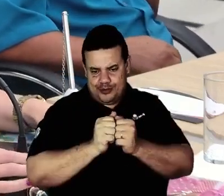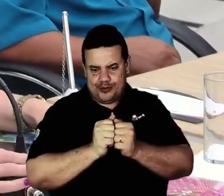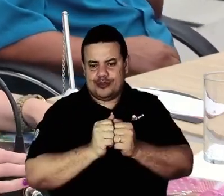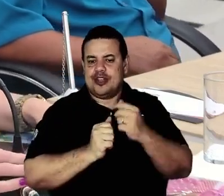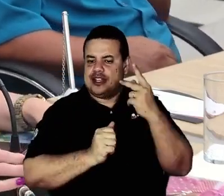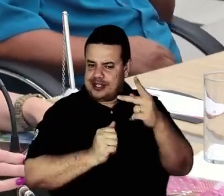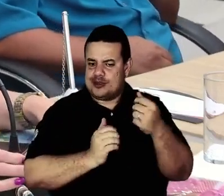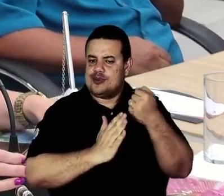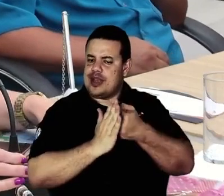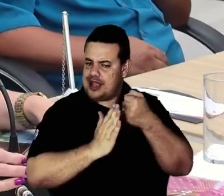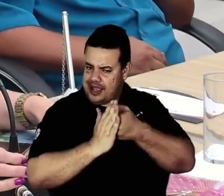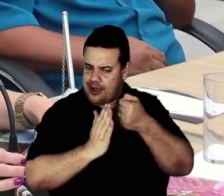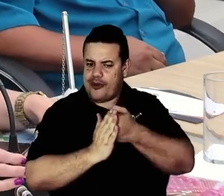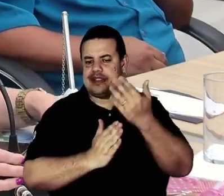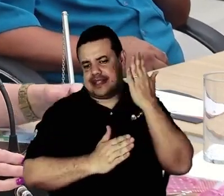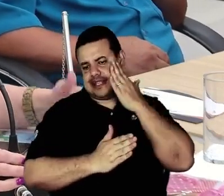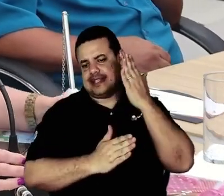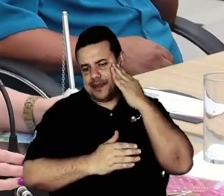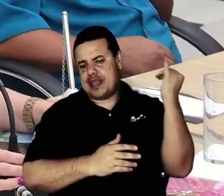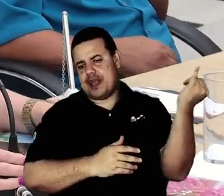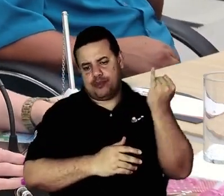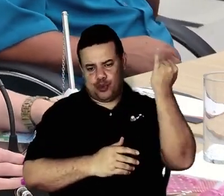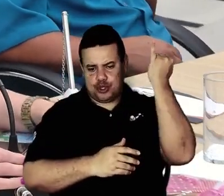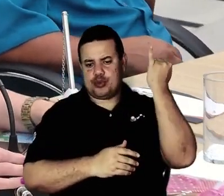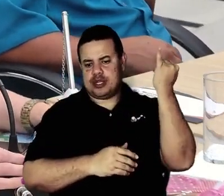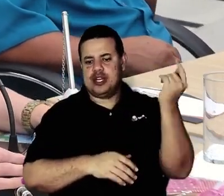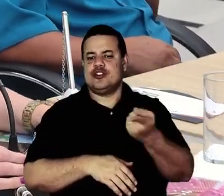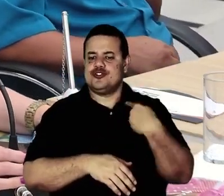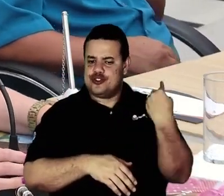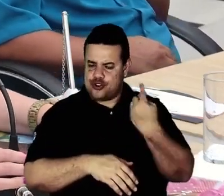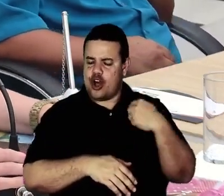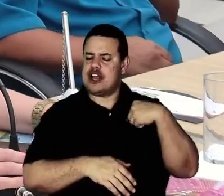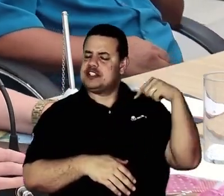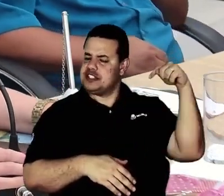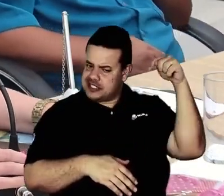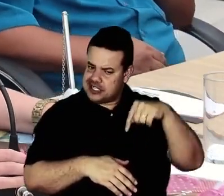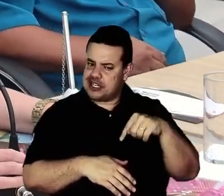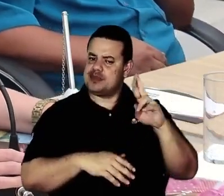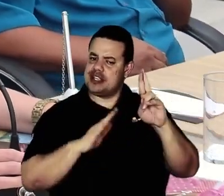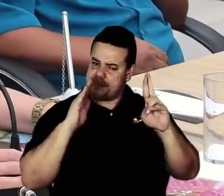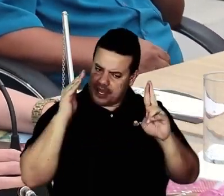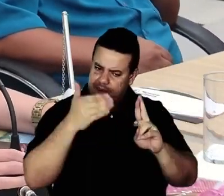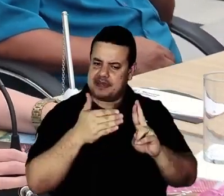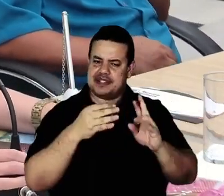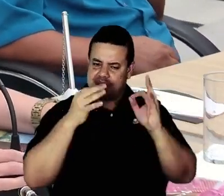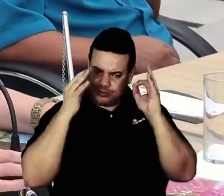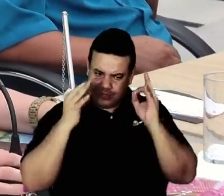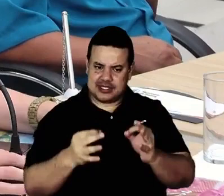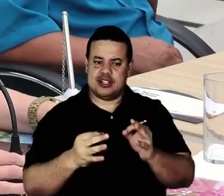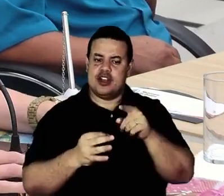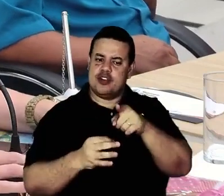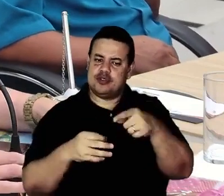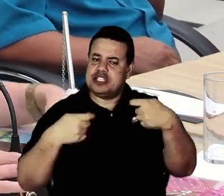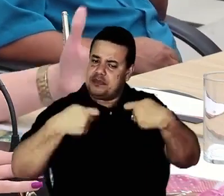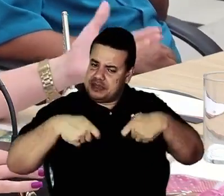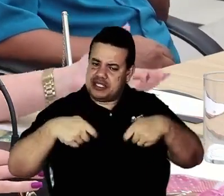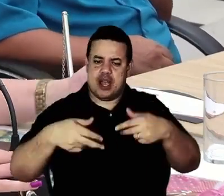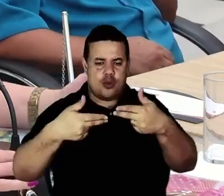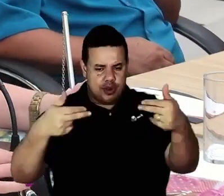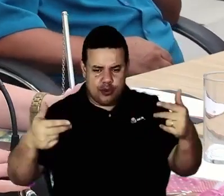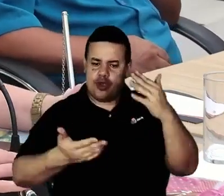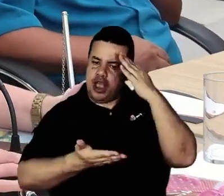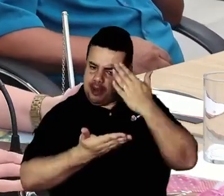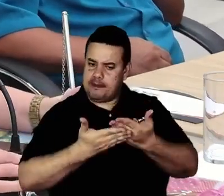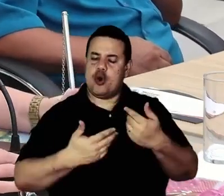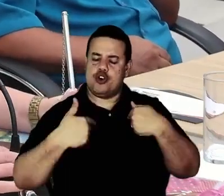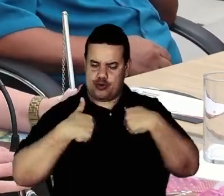muito importante e que nós estamos aqui, estaremos aqui para te representar com toda a certeza do mundo. O que você precisar, pode contar comigo. Eu falo em nome de